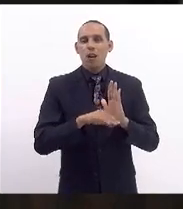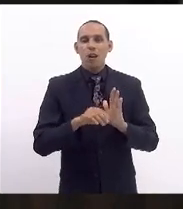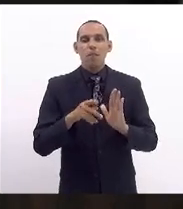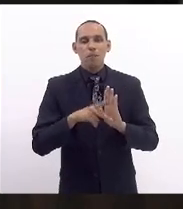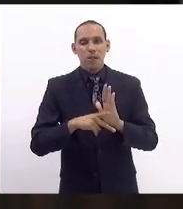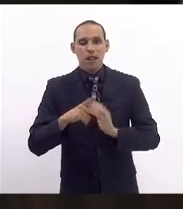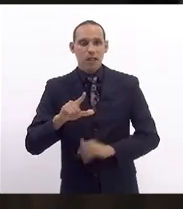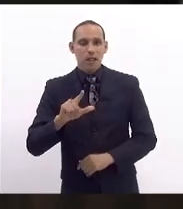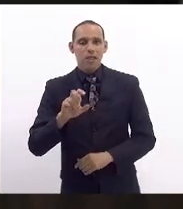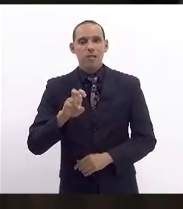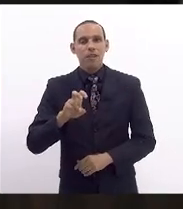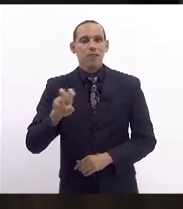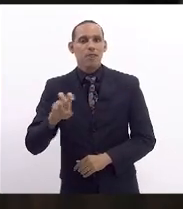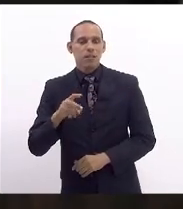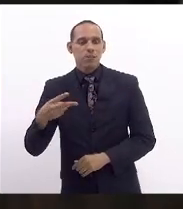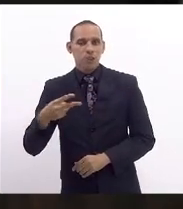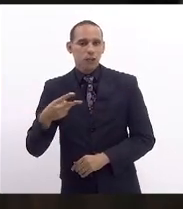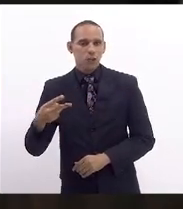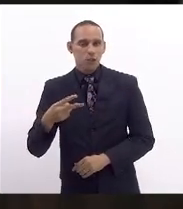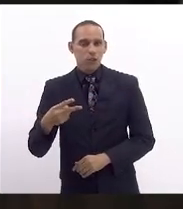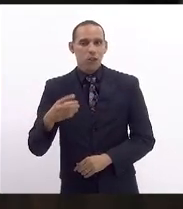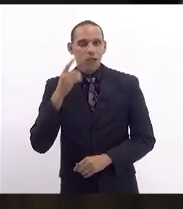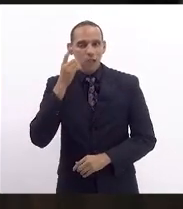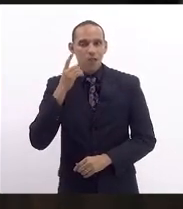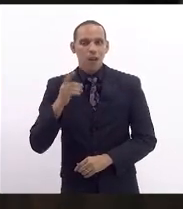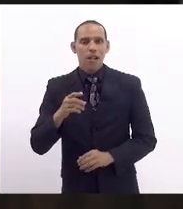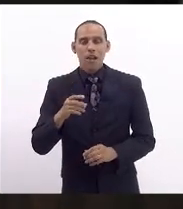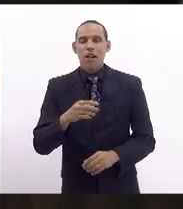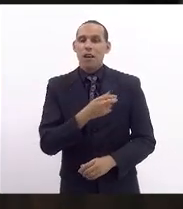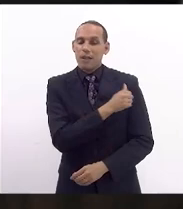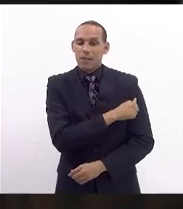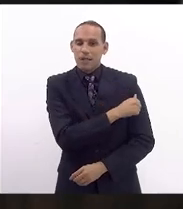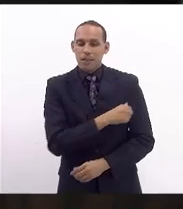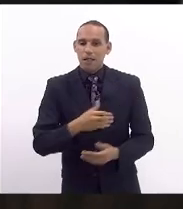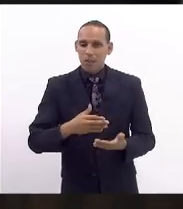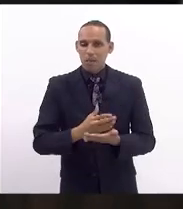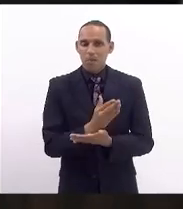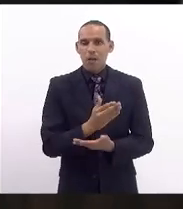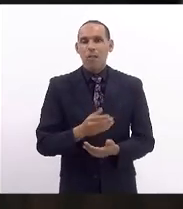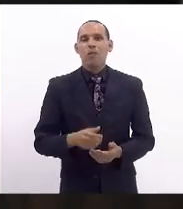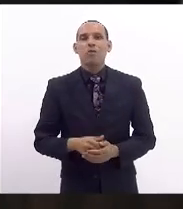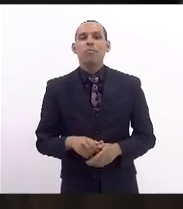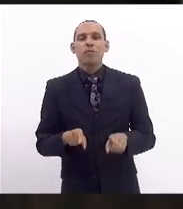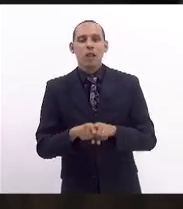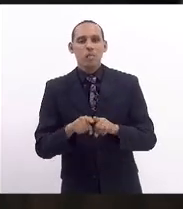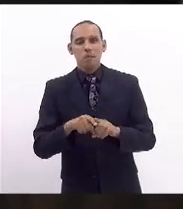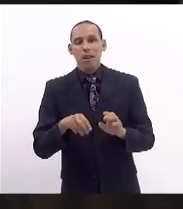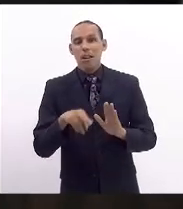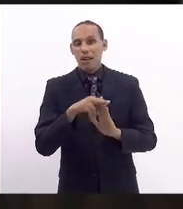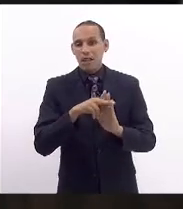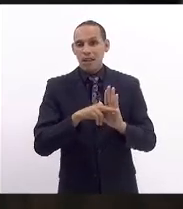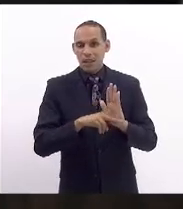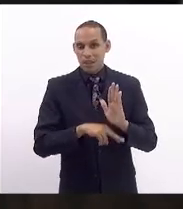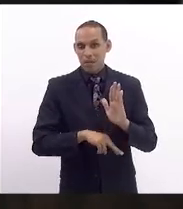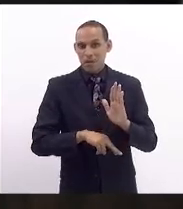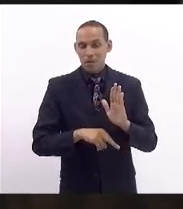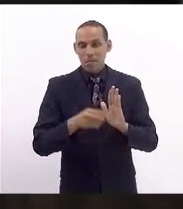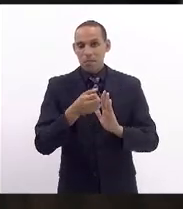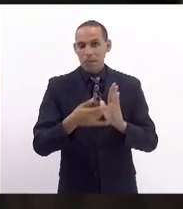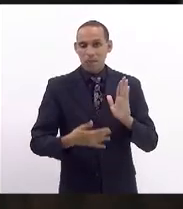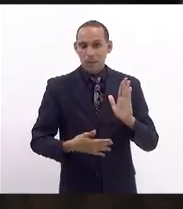lei 5522 está da enfermeira Rejane se você quer prova uma discussão aprovado a sobre a mesa requerimentos